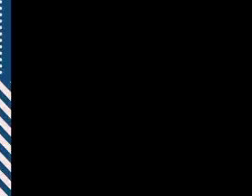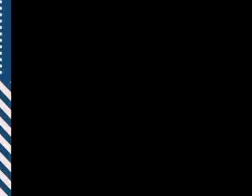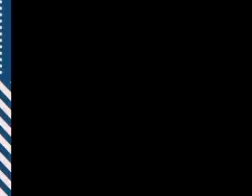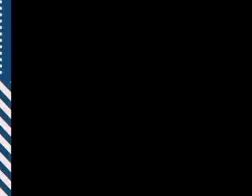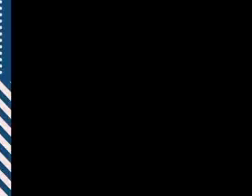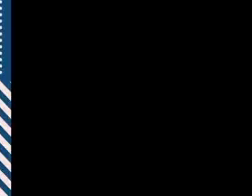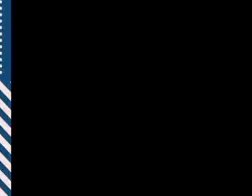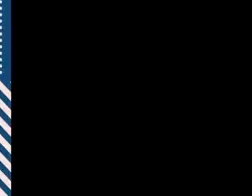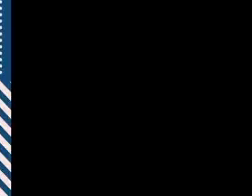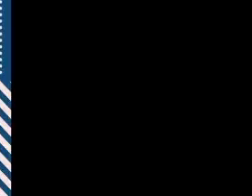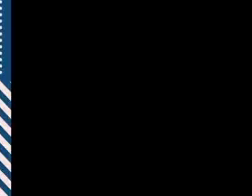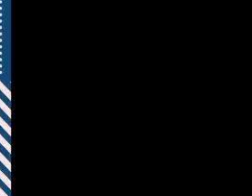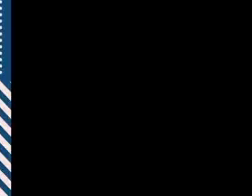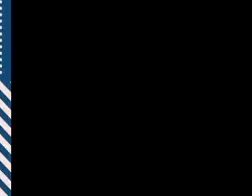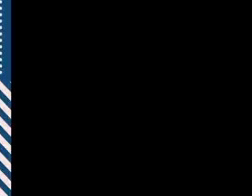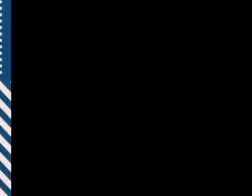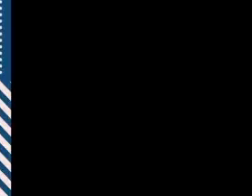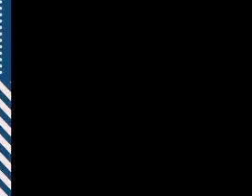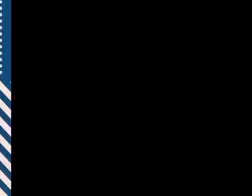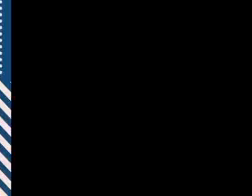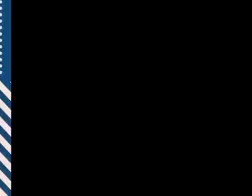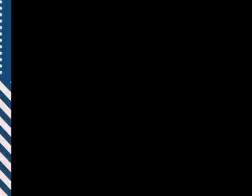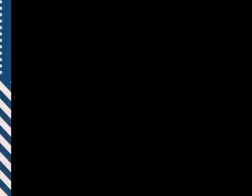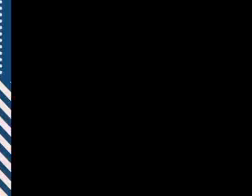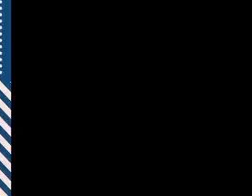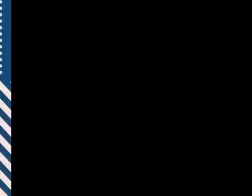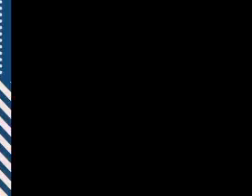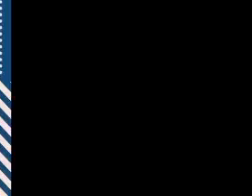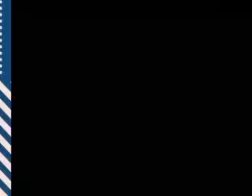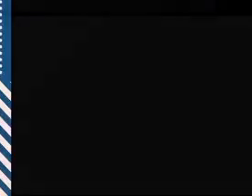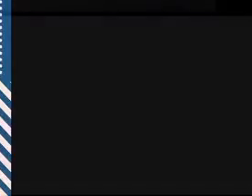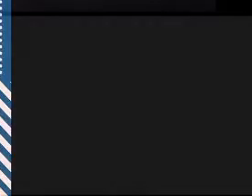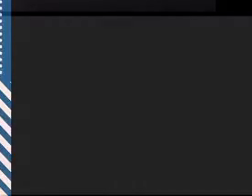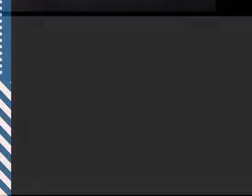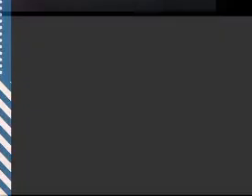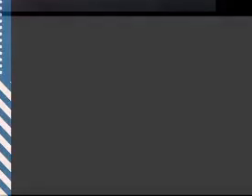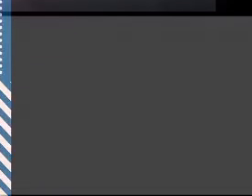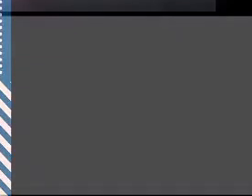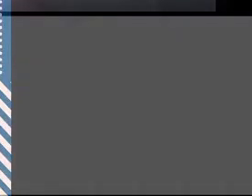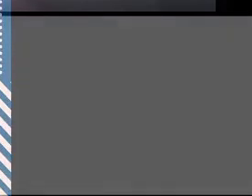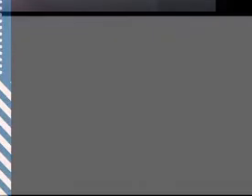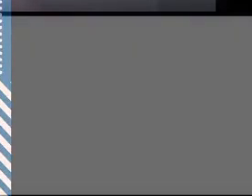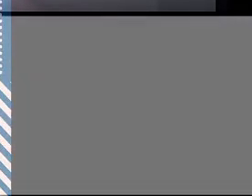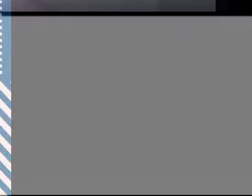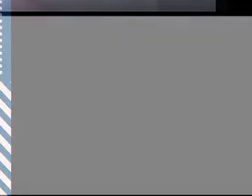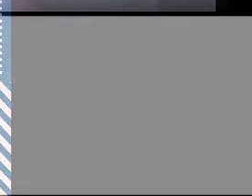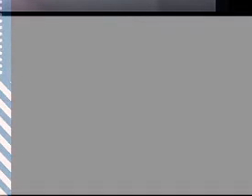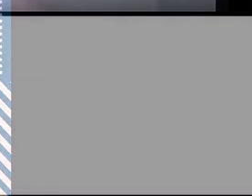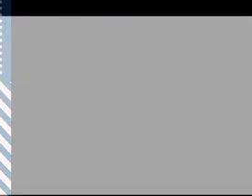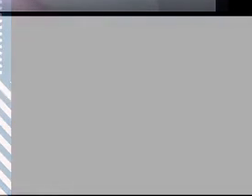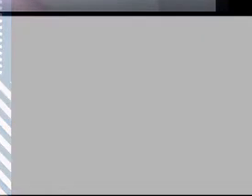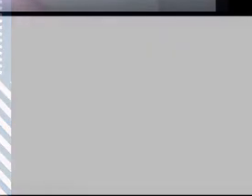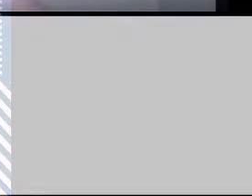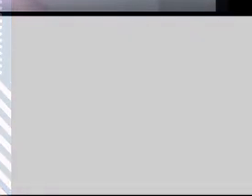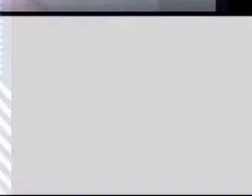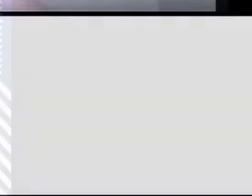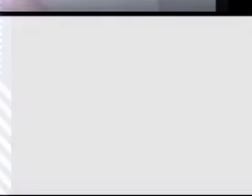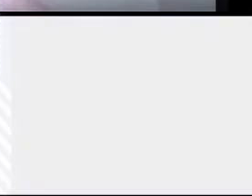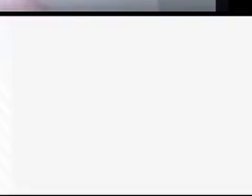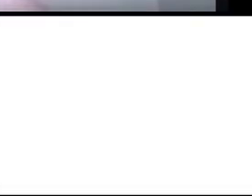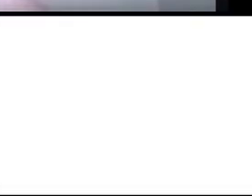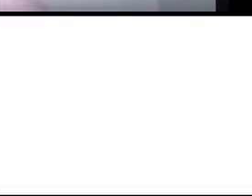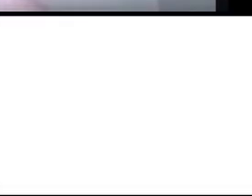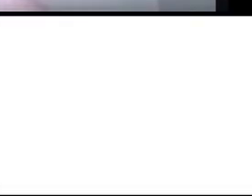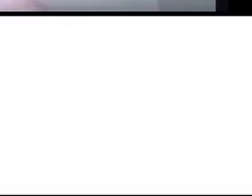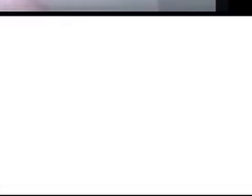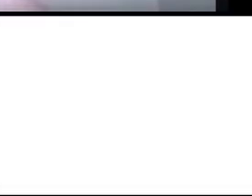Agradecer a presença de nos acompanhando pelas plataformas virtuais do PPG Biociências e, sobretudo, gostaria de